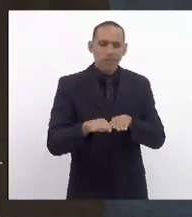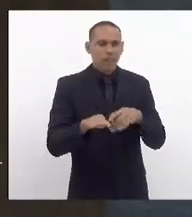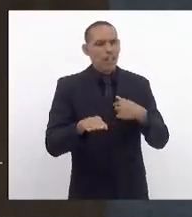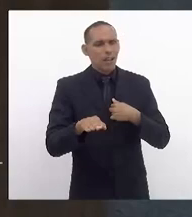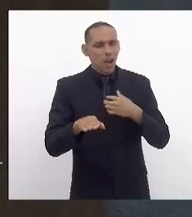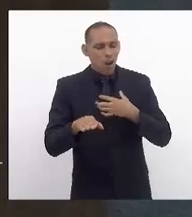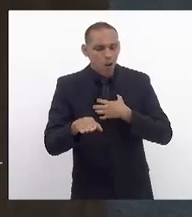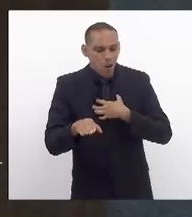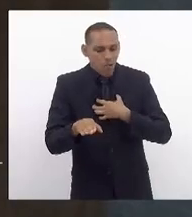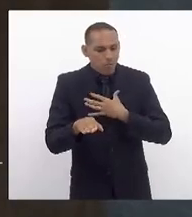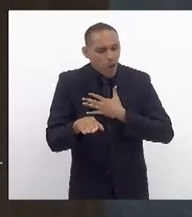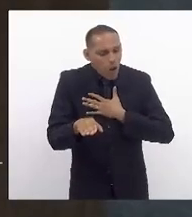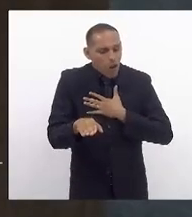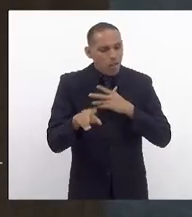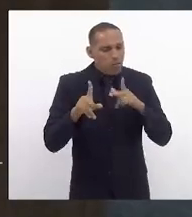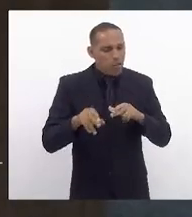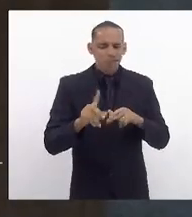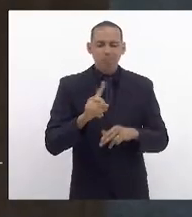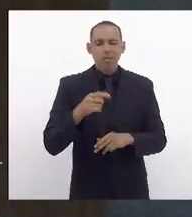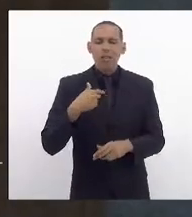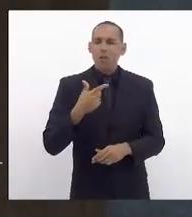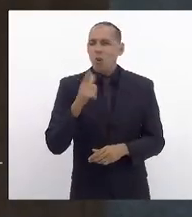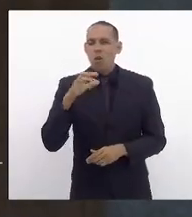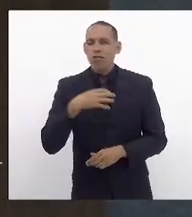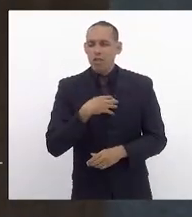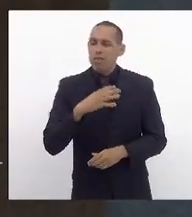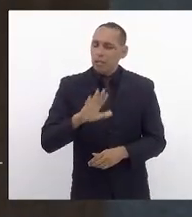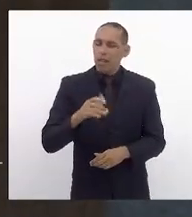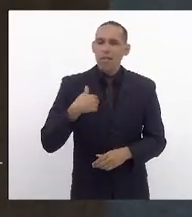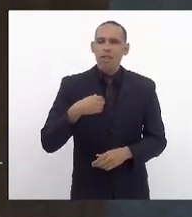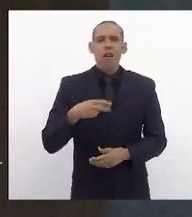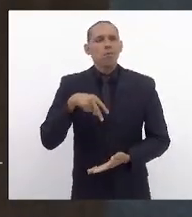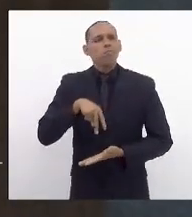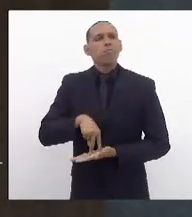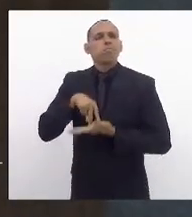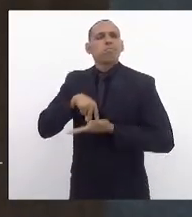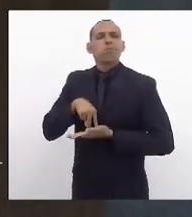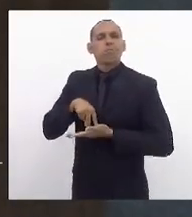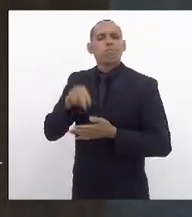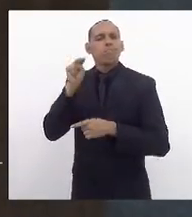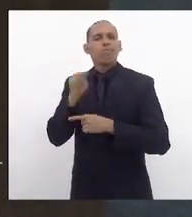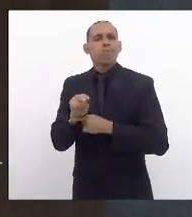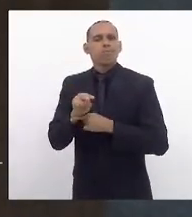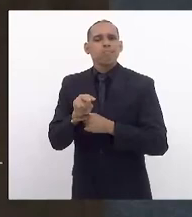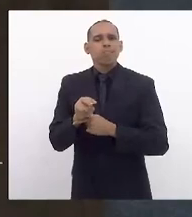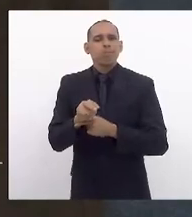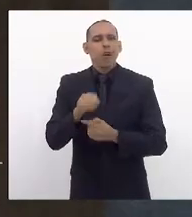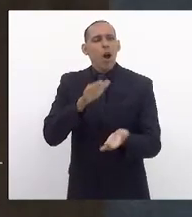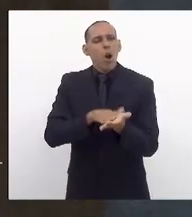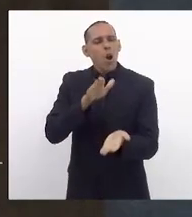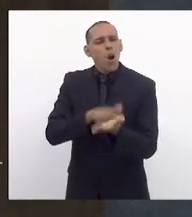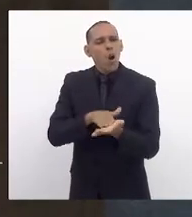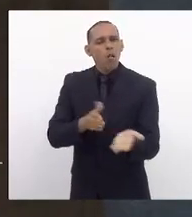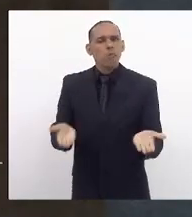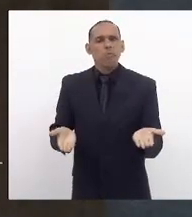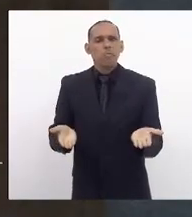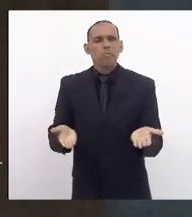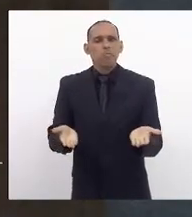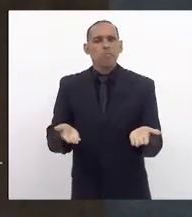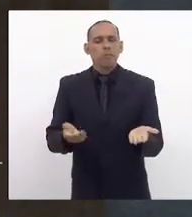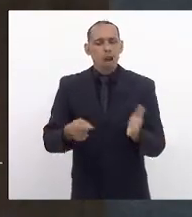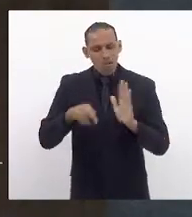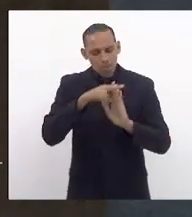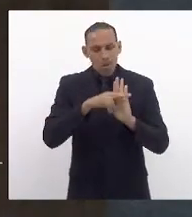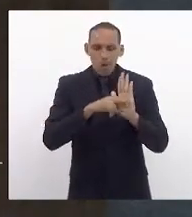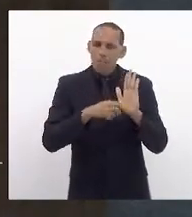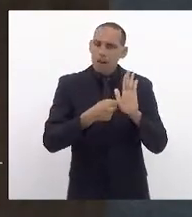gostaria, e ficarei aqui de plantão, como atalaia, cobrando a regulamentação